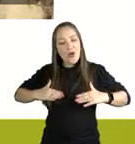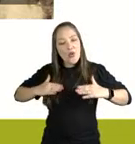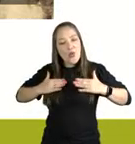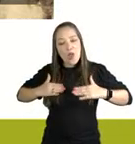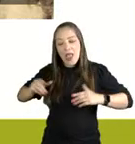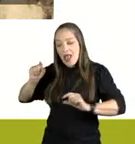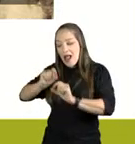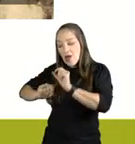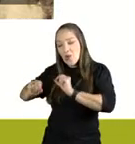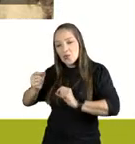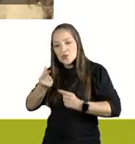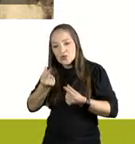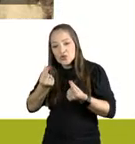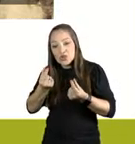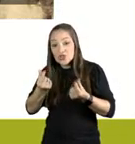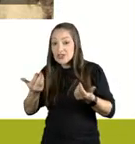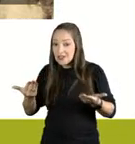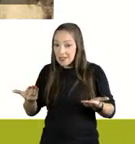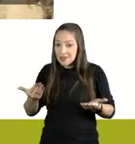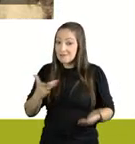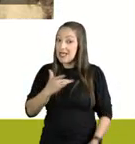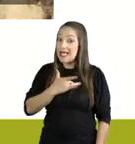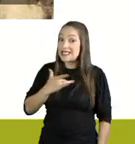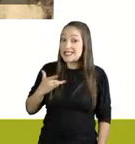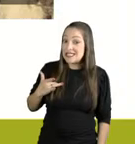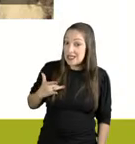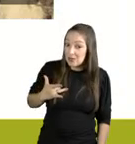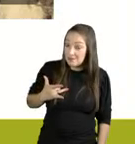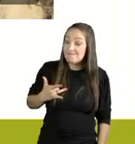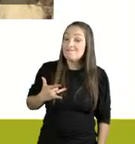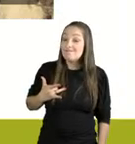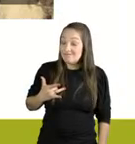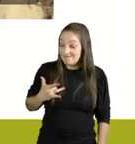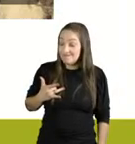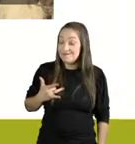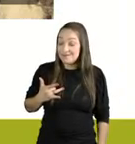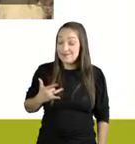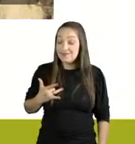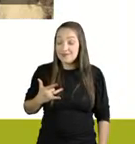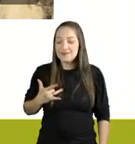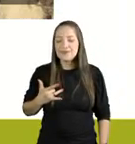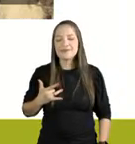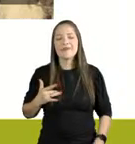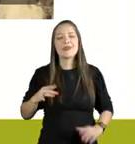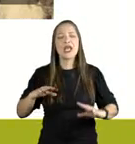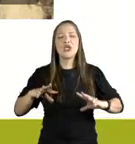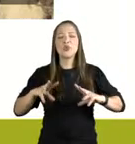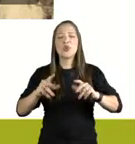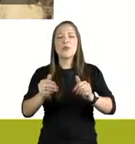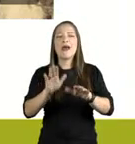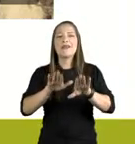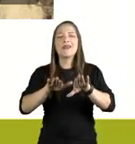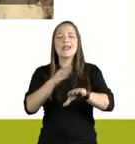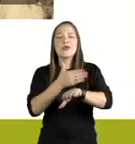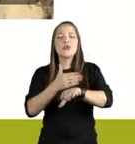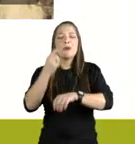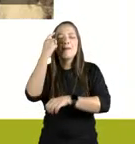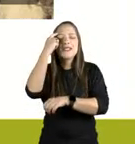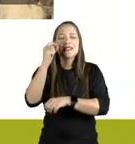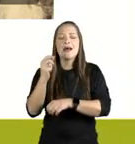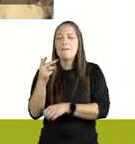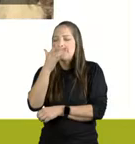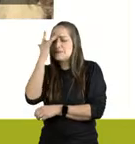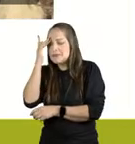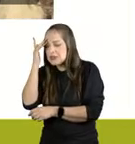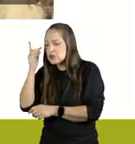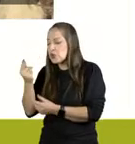muito mais saudável com o dinheiro. Todos costumam pensar que alguém que trabalha com finanças,